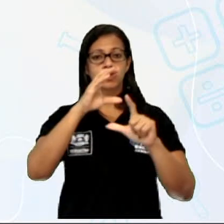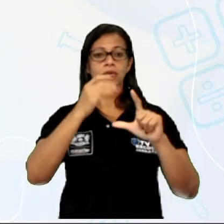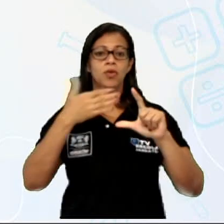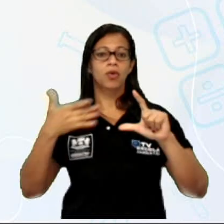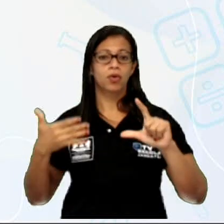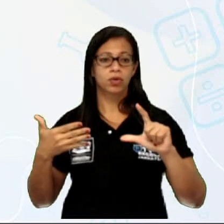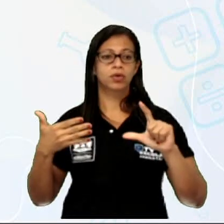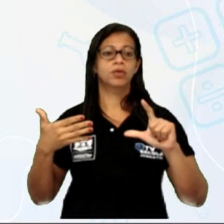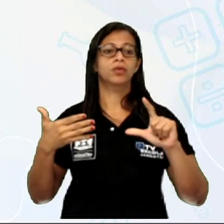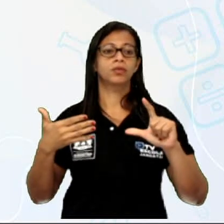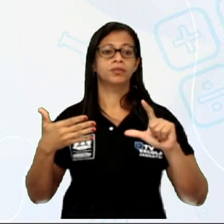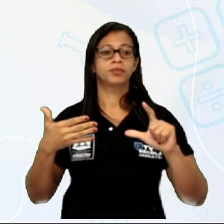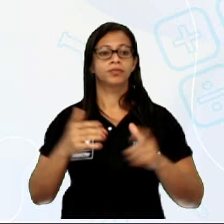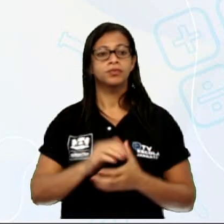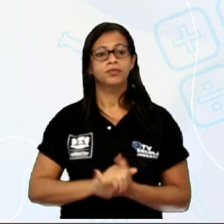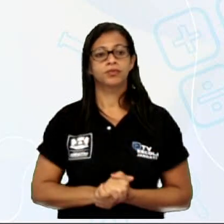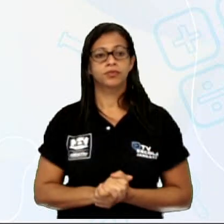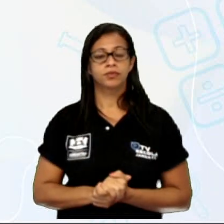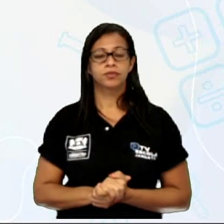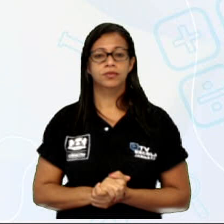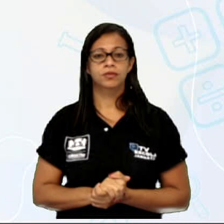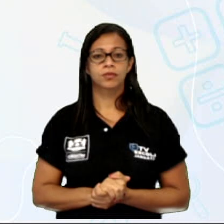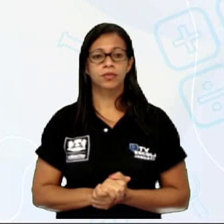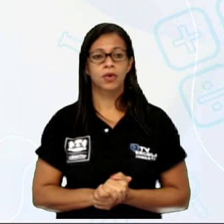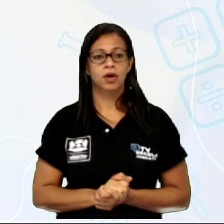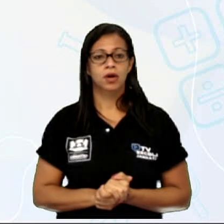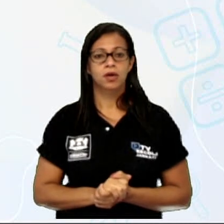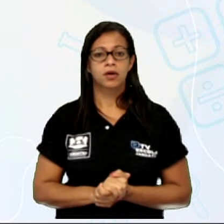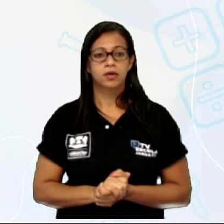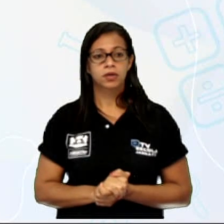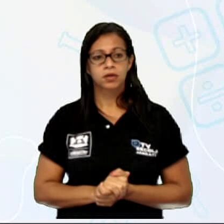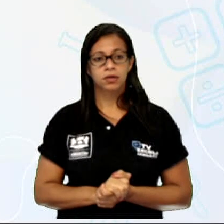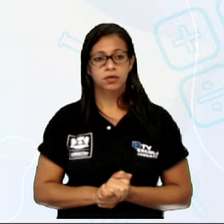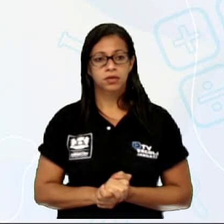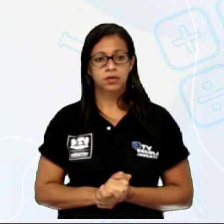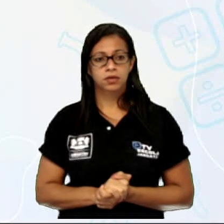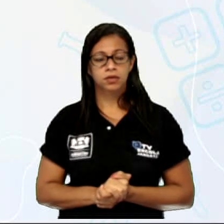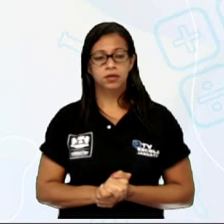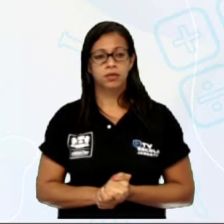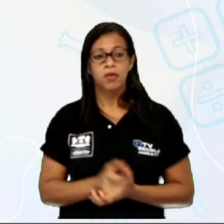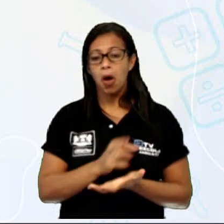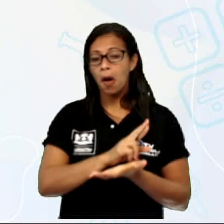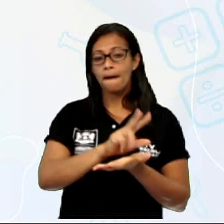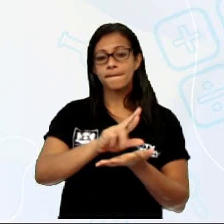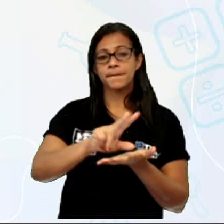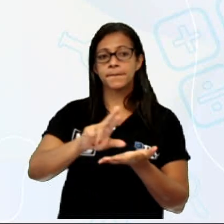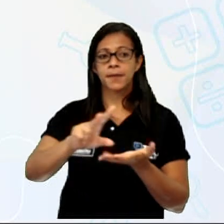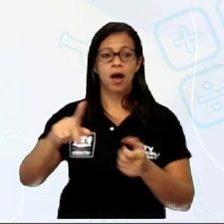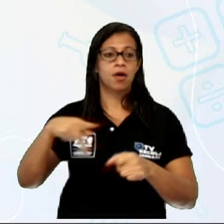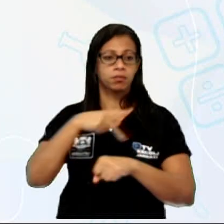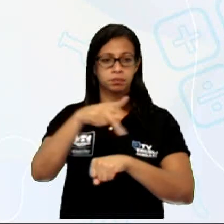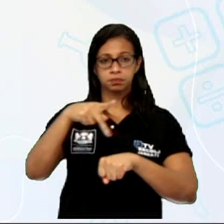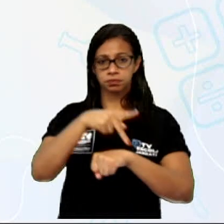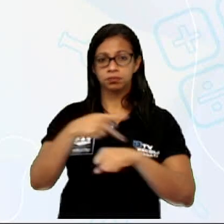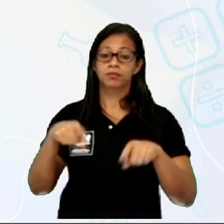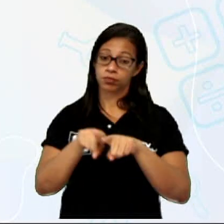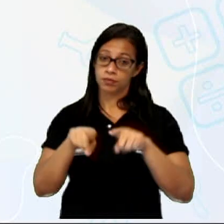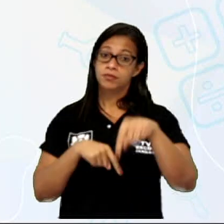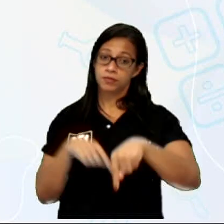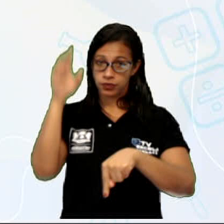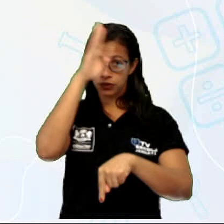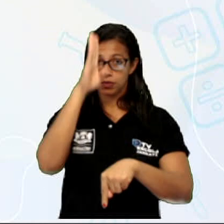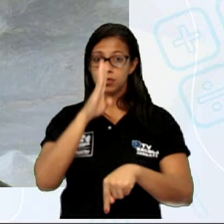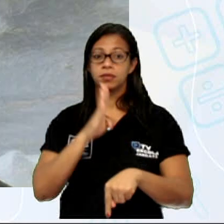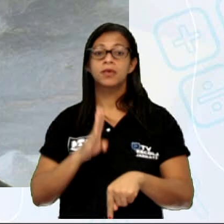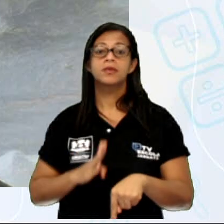servia para outros códigos ocidentais, inclusive aqui no Brasil. A nossa